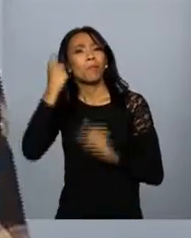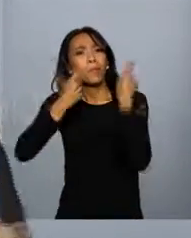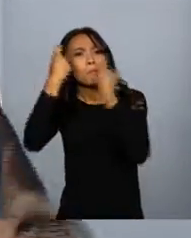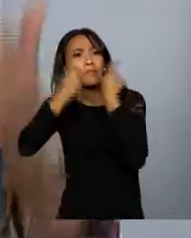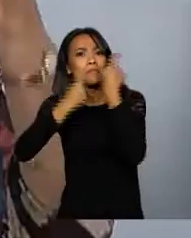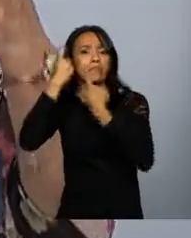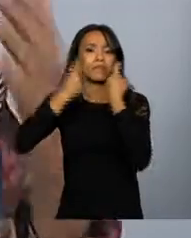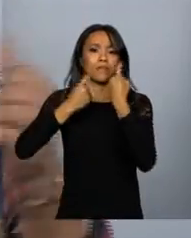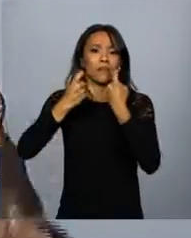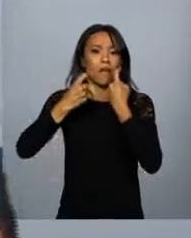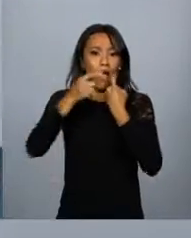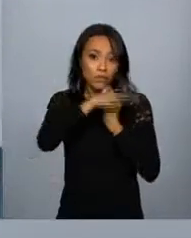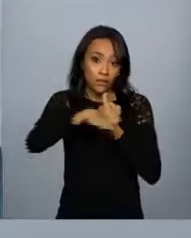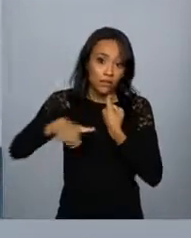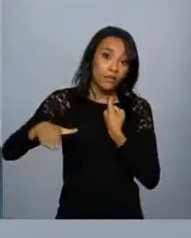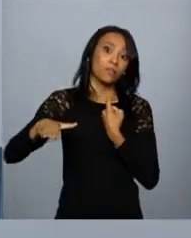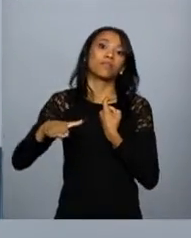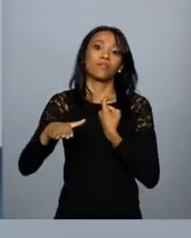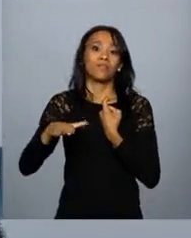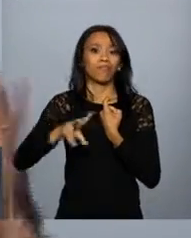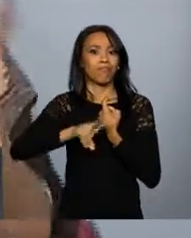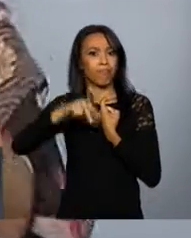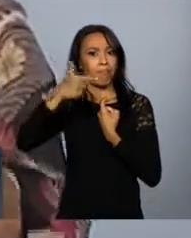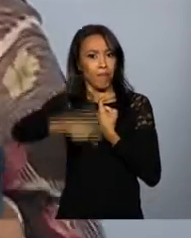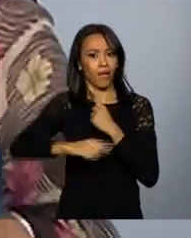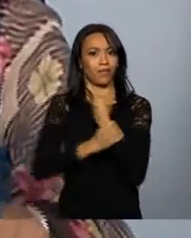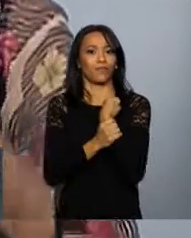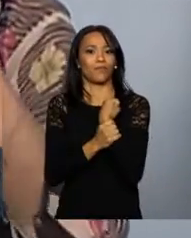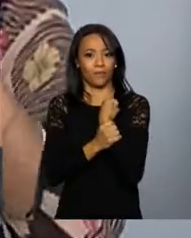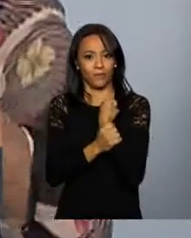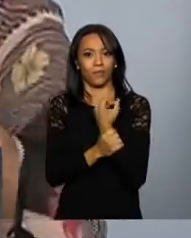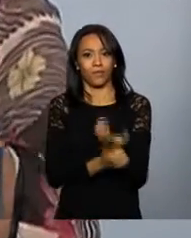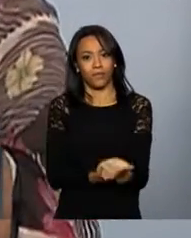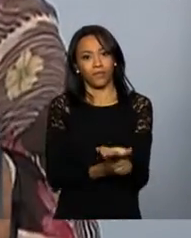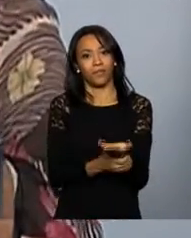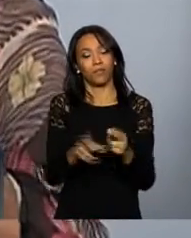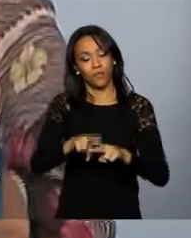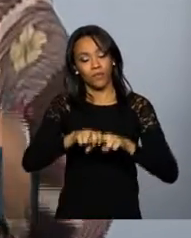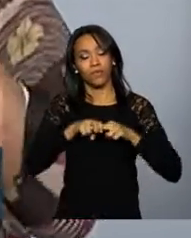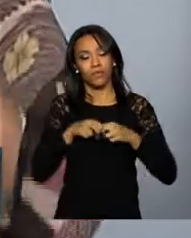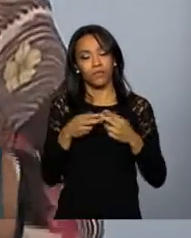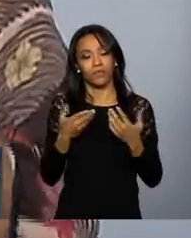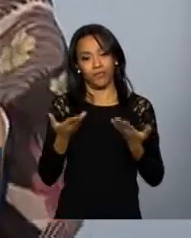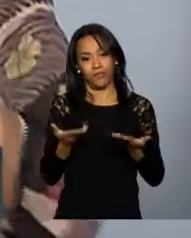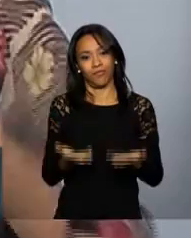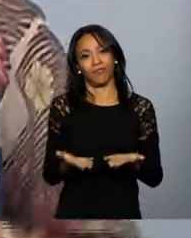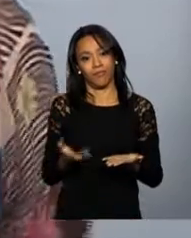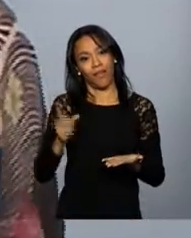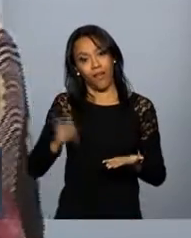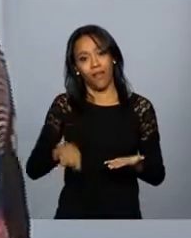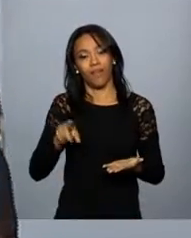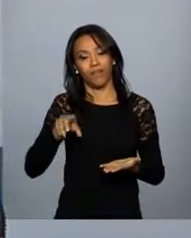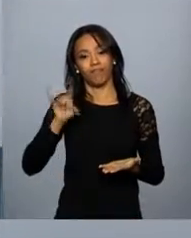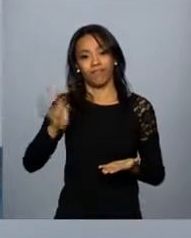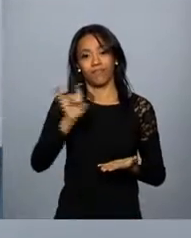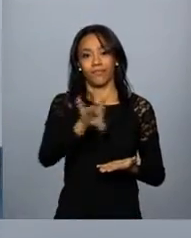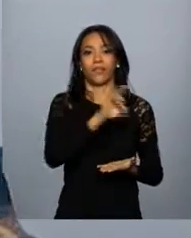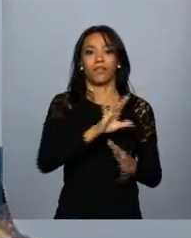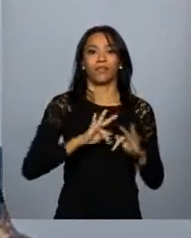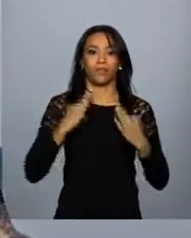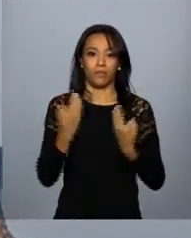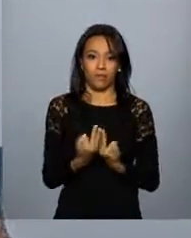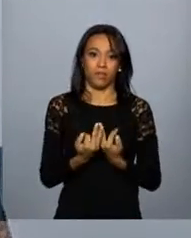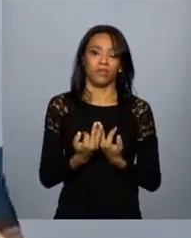as crianças vão estar mais seguras. Então, por uma razão de cada uma das famílias.